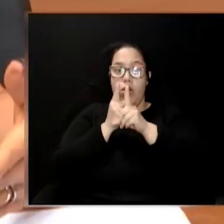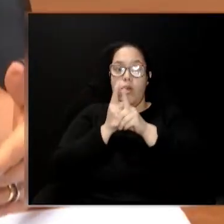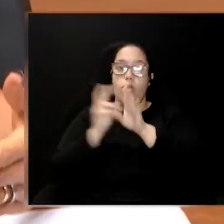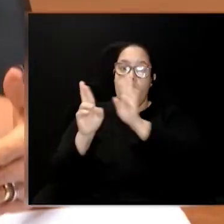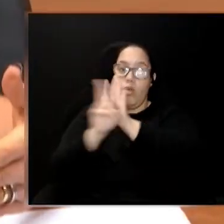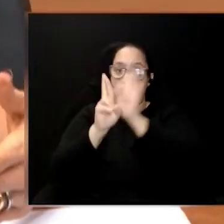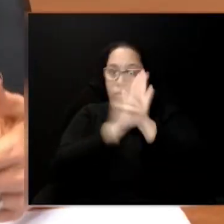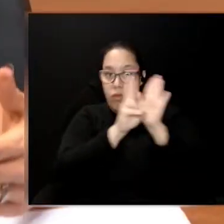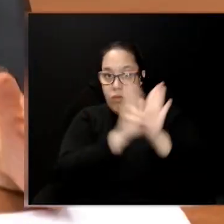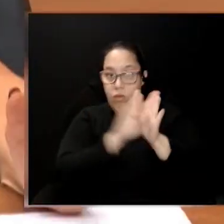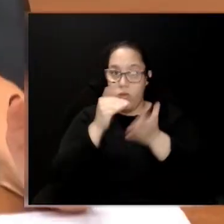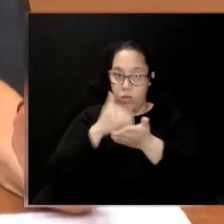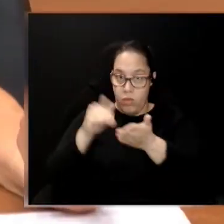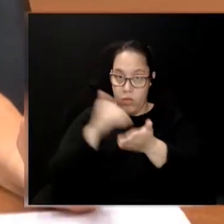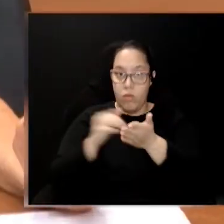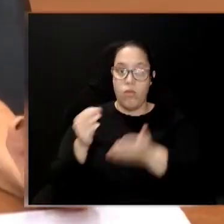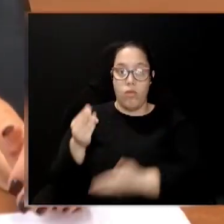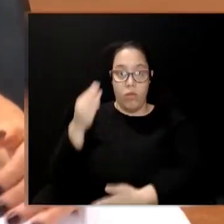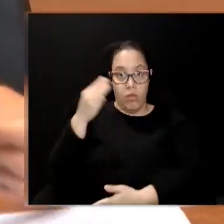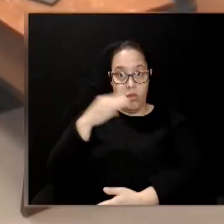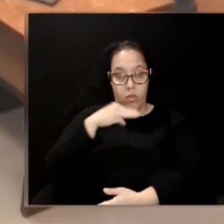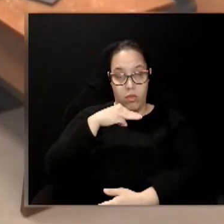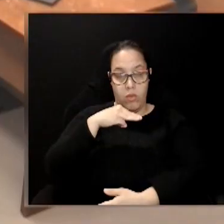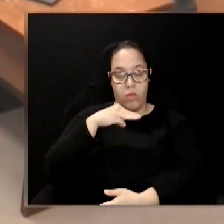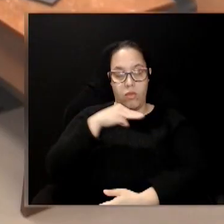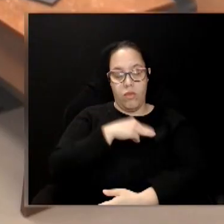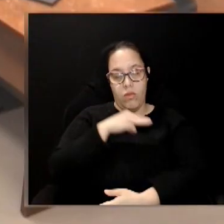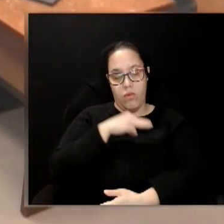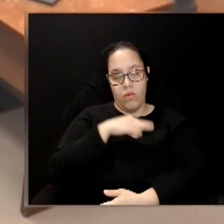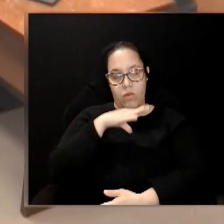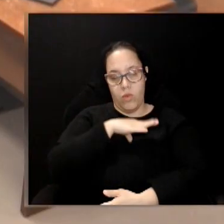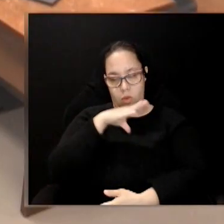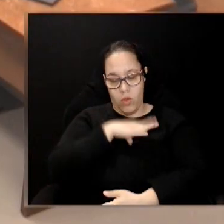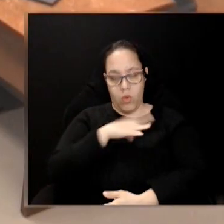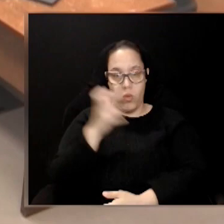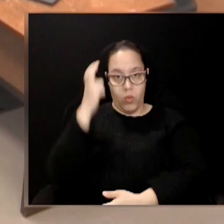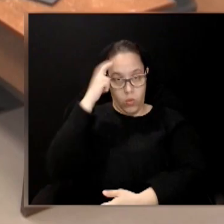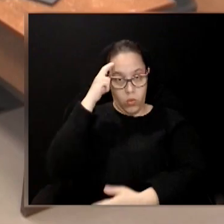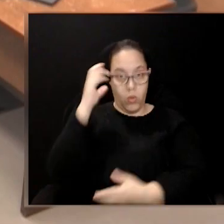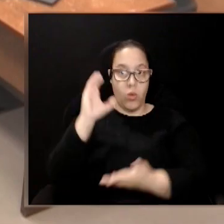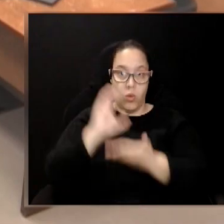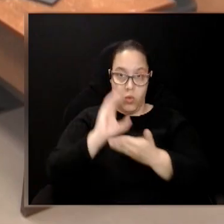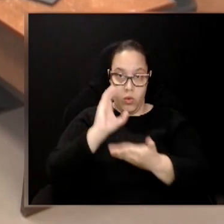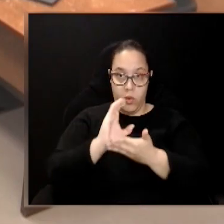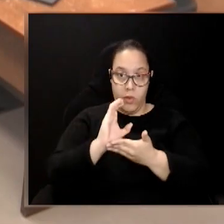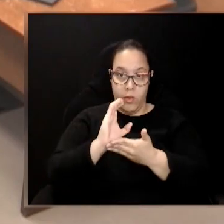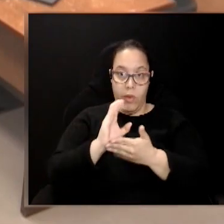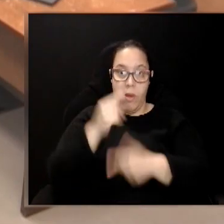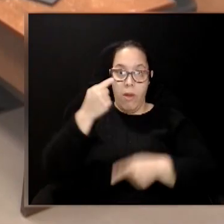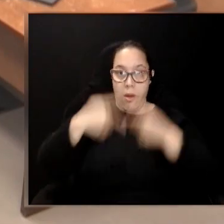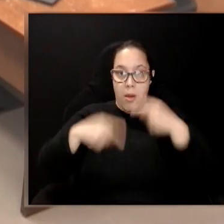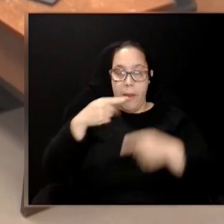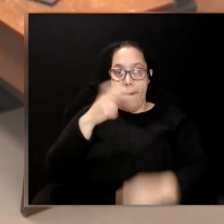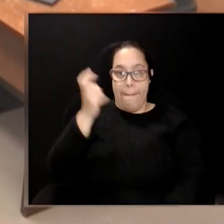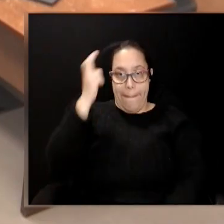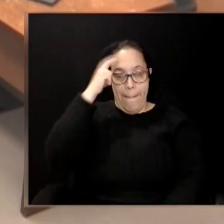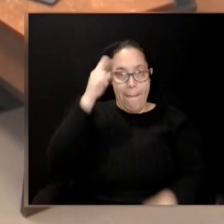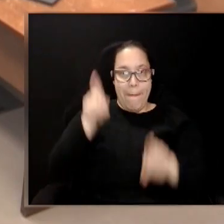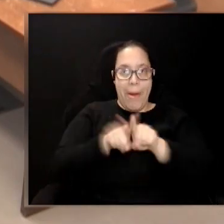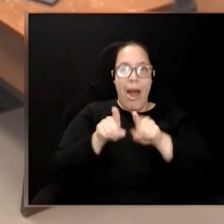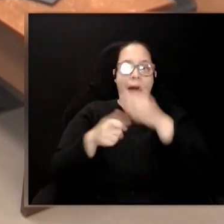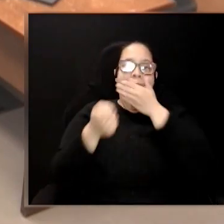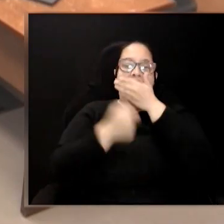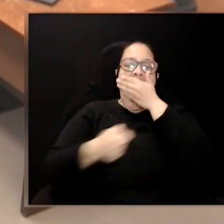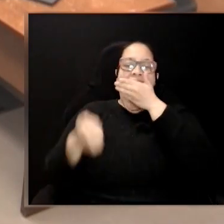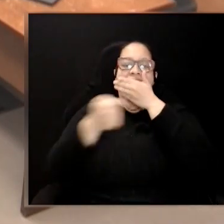Secretaria Municipal de Cultura e Turismo, do Conselho Municipal de Política Cultural e da administração